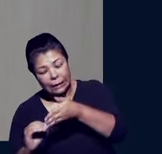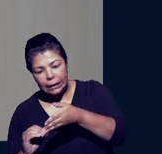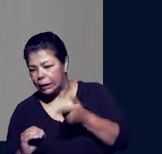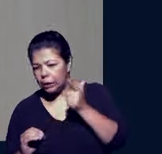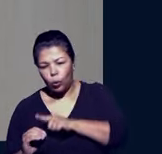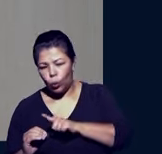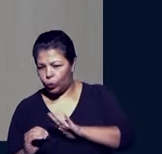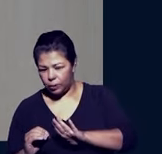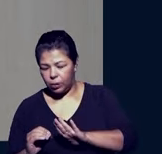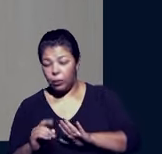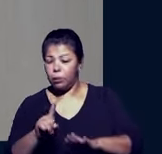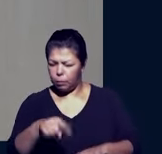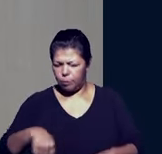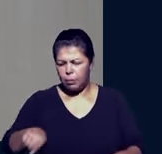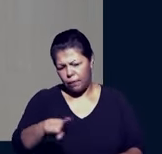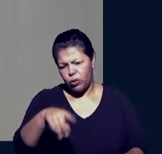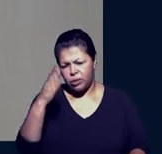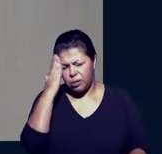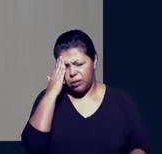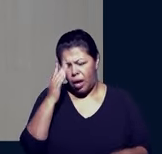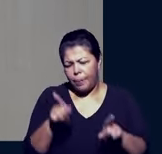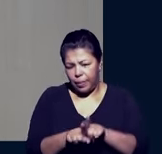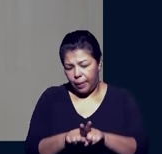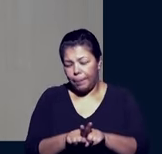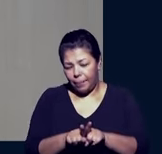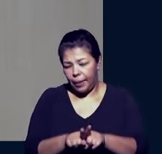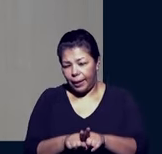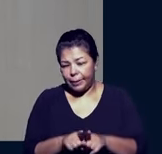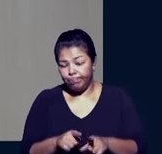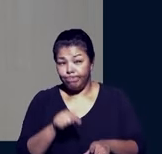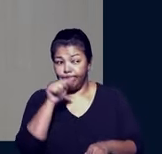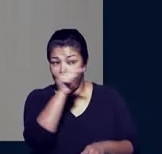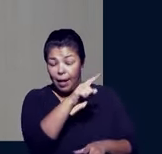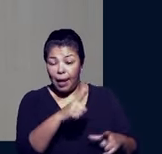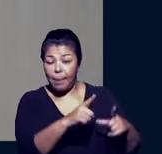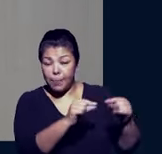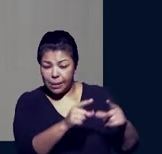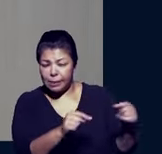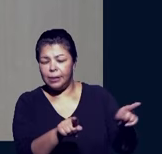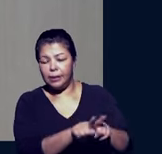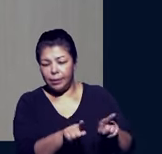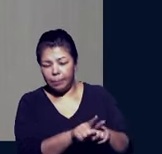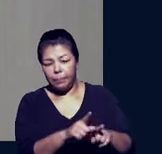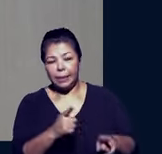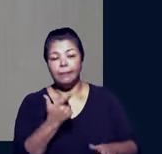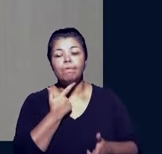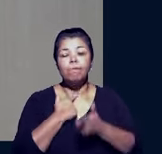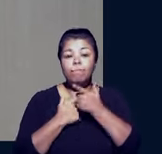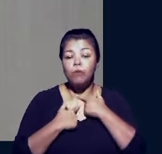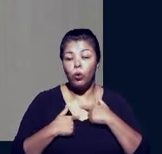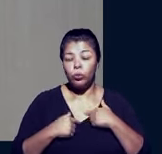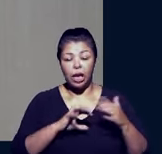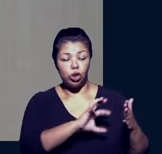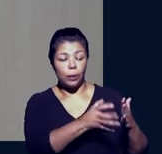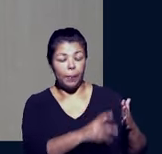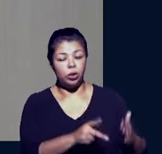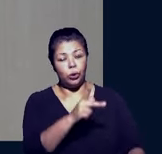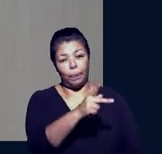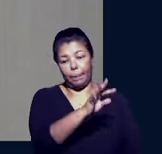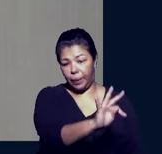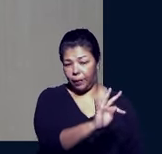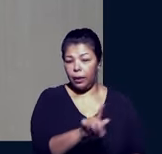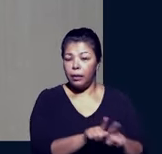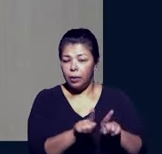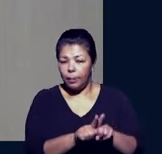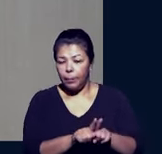ouve em Brasília também os senhores certamente sabem disso há um desejo enorme eh do partido dos trabalhadores que é o partido do presidente Lula